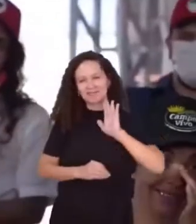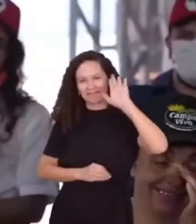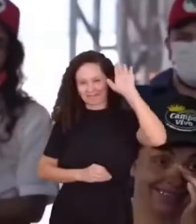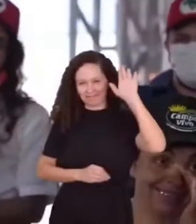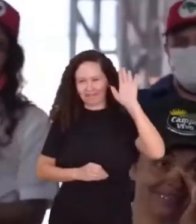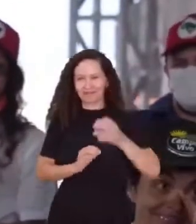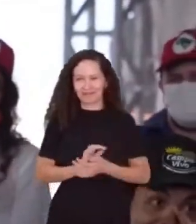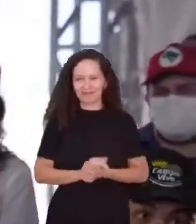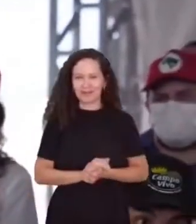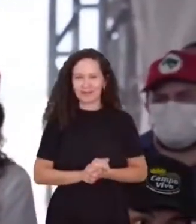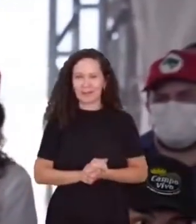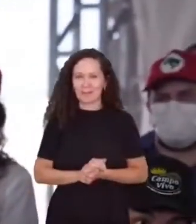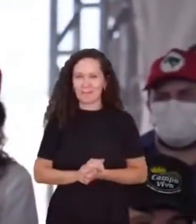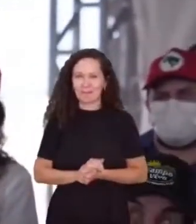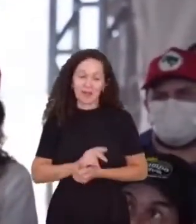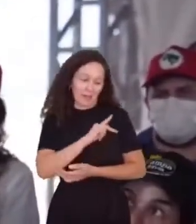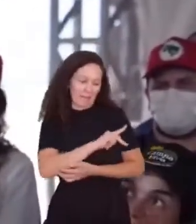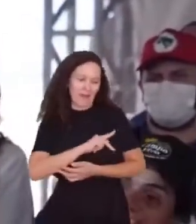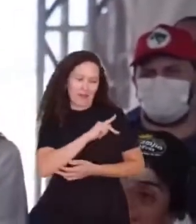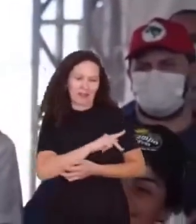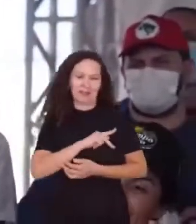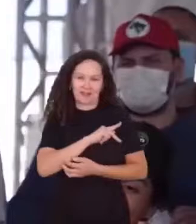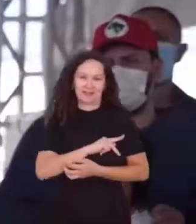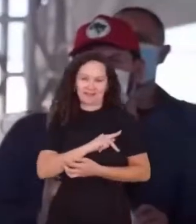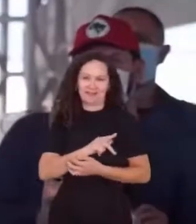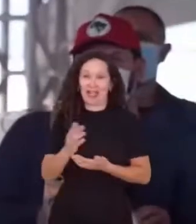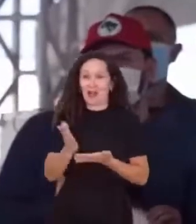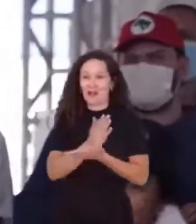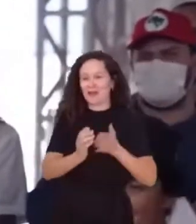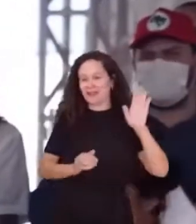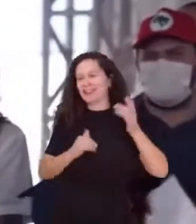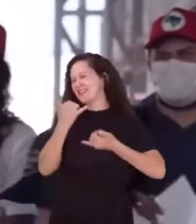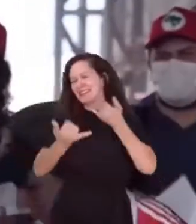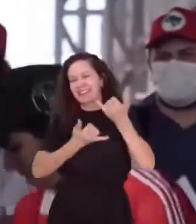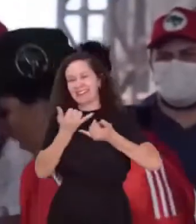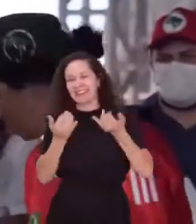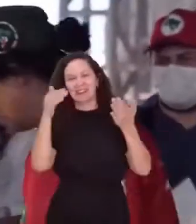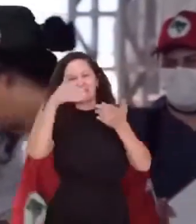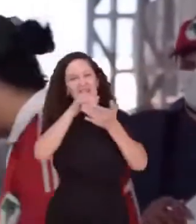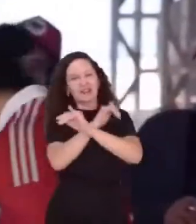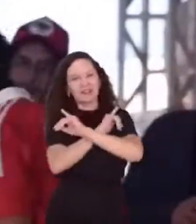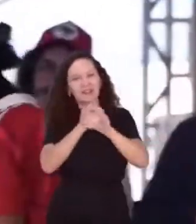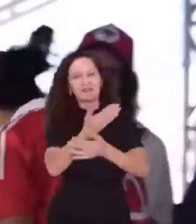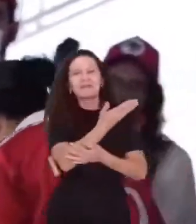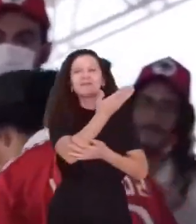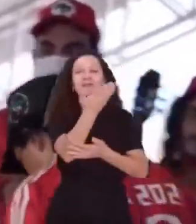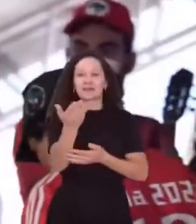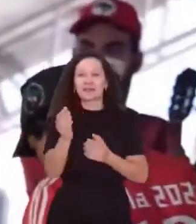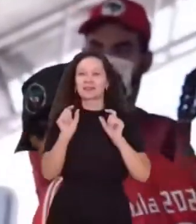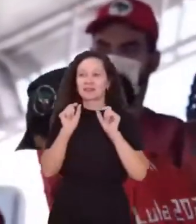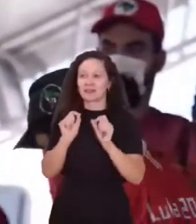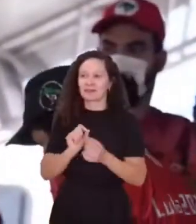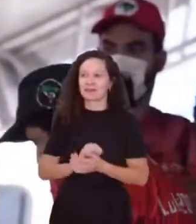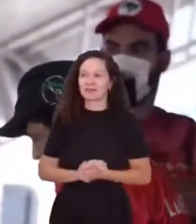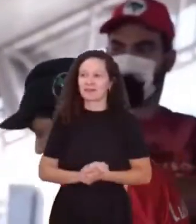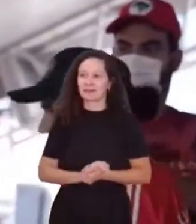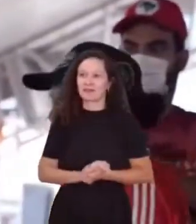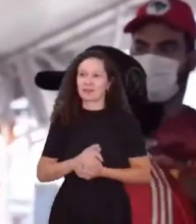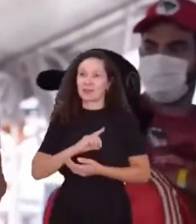Brincadeiras. Por último, quero dizer para vocês. Tinha um companheiro aqui com a bandeira do